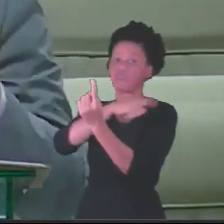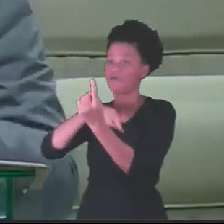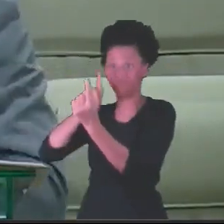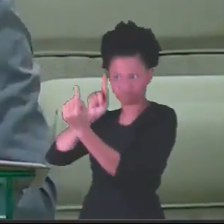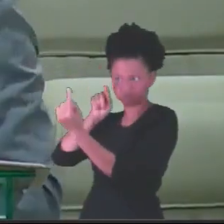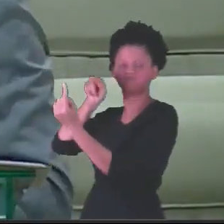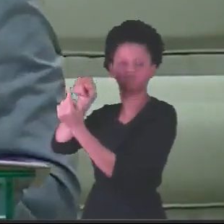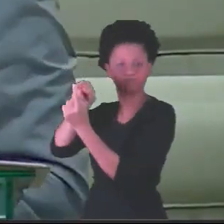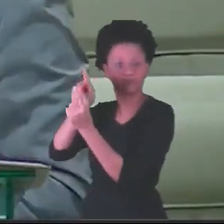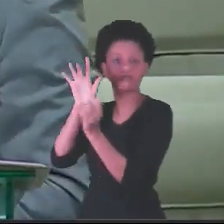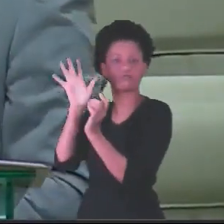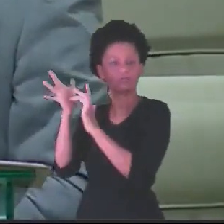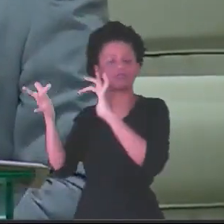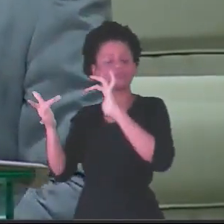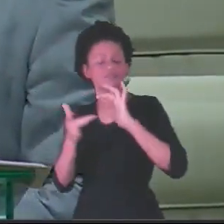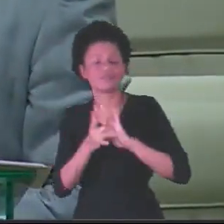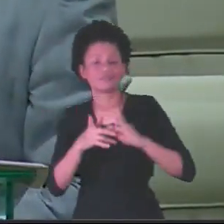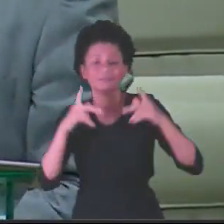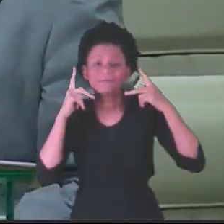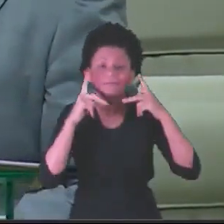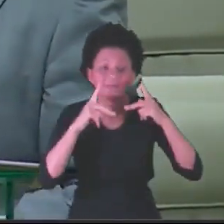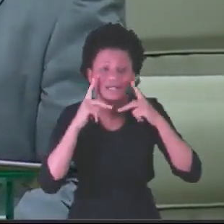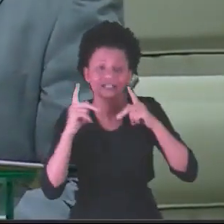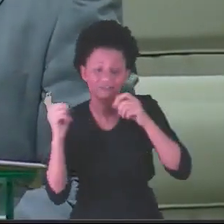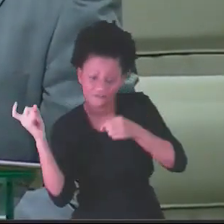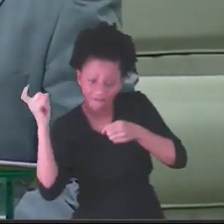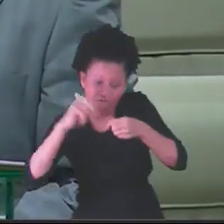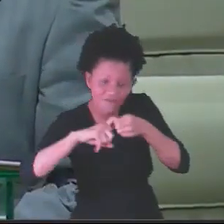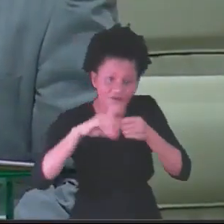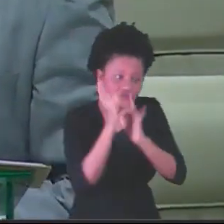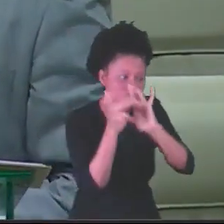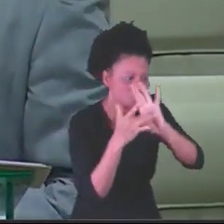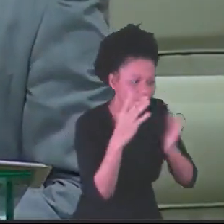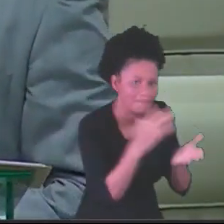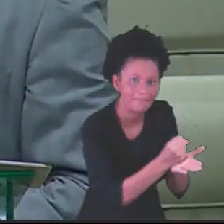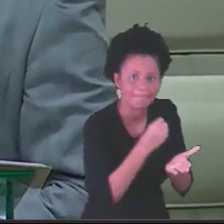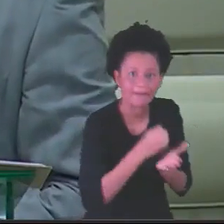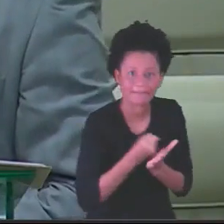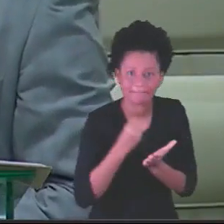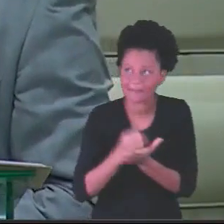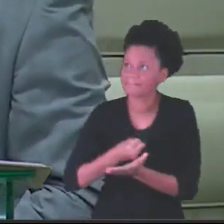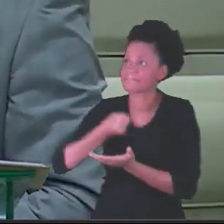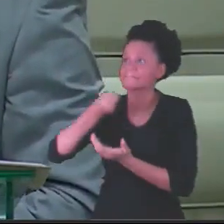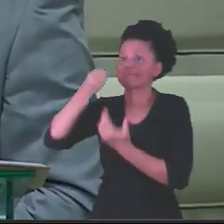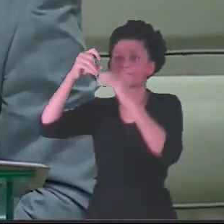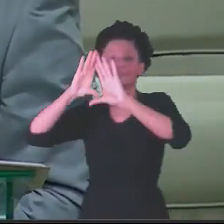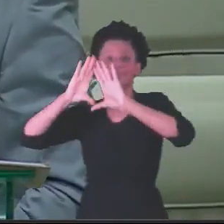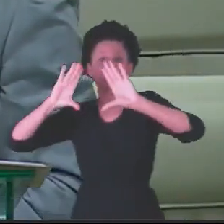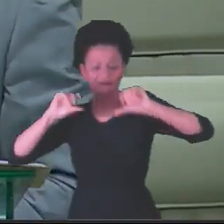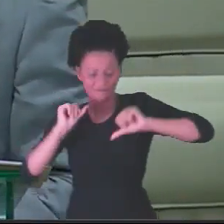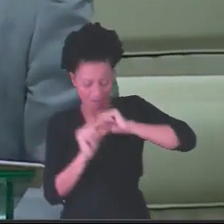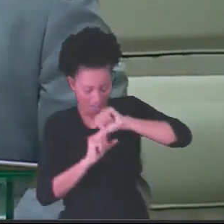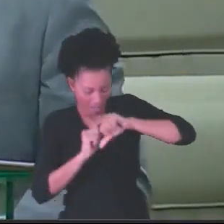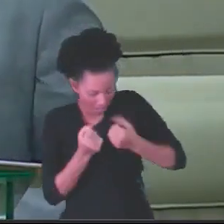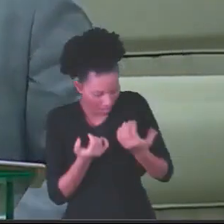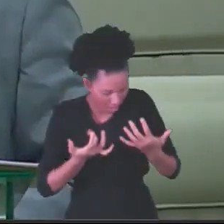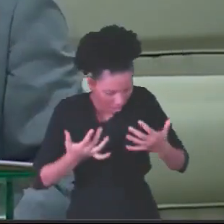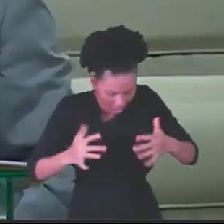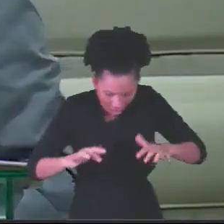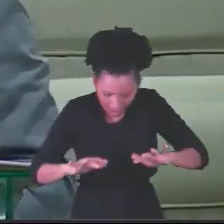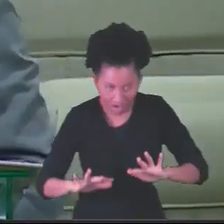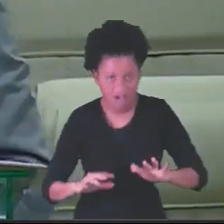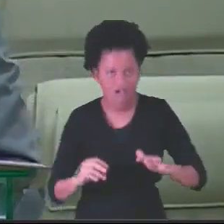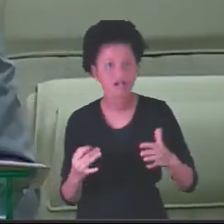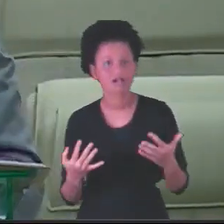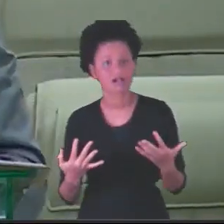a mensagem do arrebatamento da igreja a mensagem de que um dia nós vamos iremos ser transformado conforme